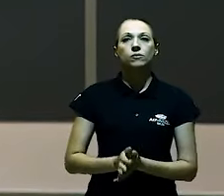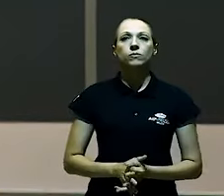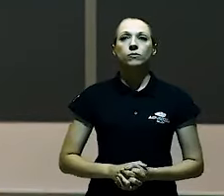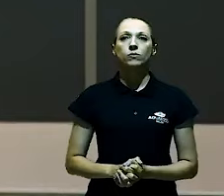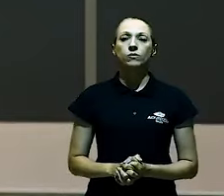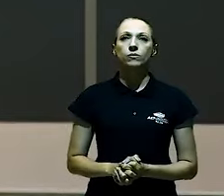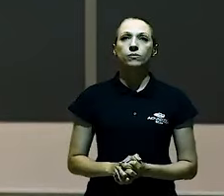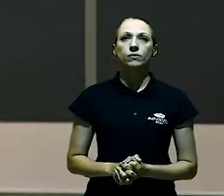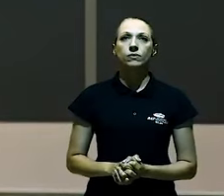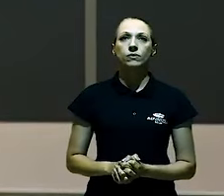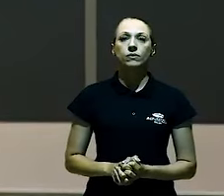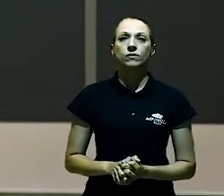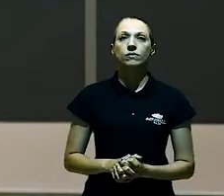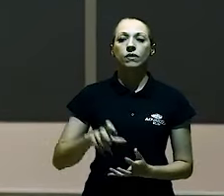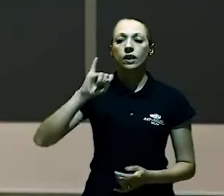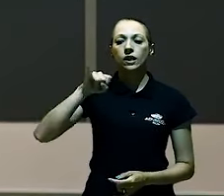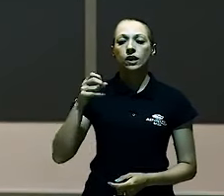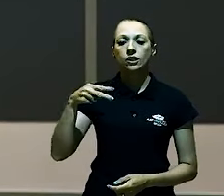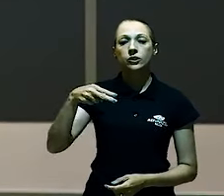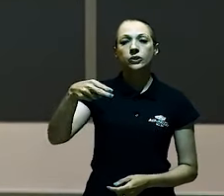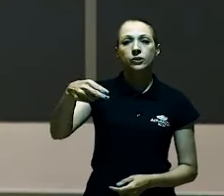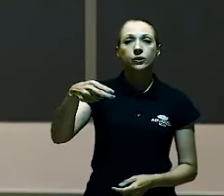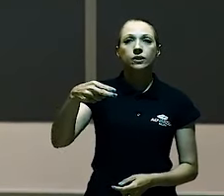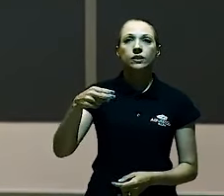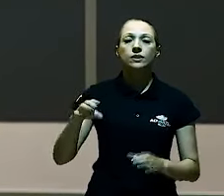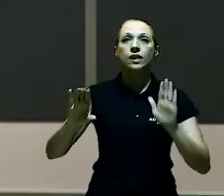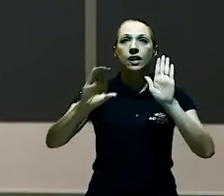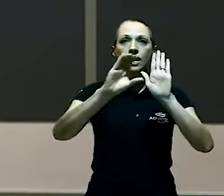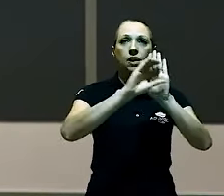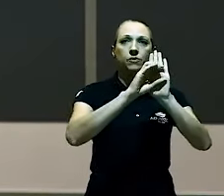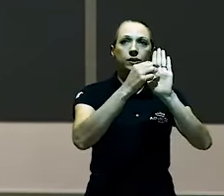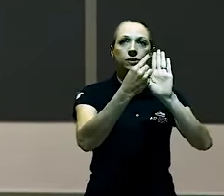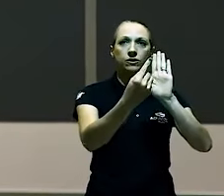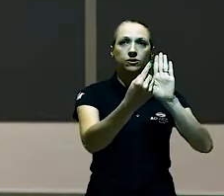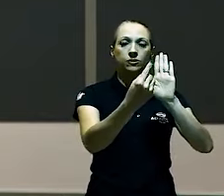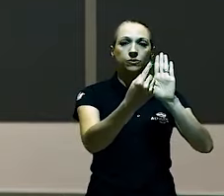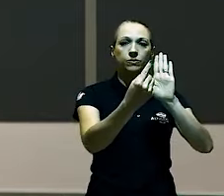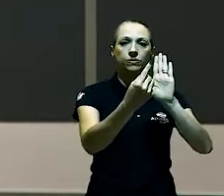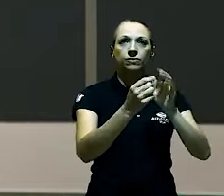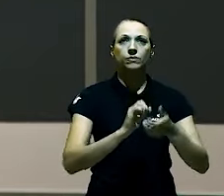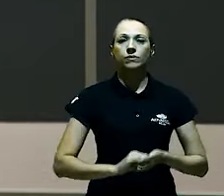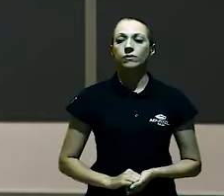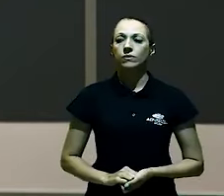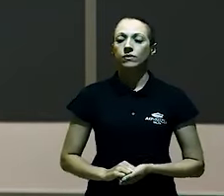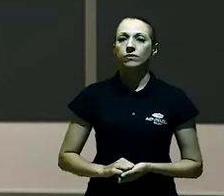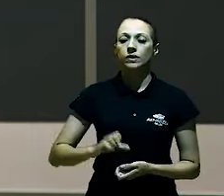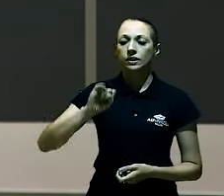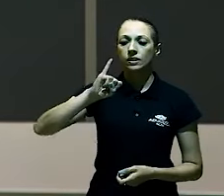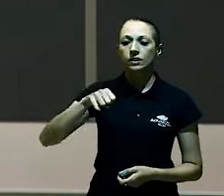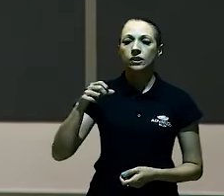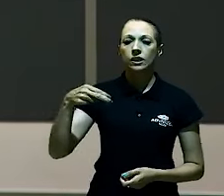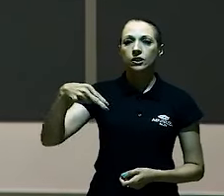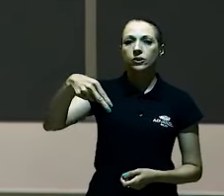profeta Jonas, capítulo 1. Eu quero ler 3 versículos nesta noite no livro do profeta Jonas,